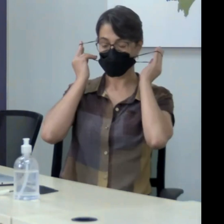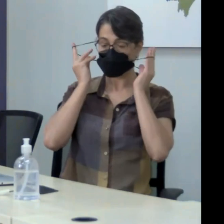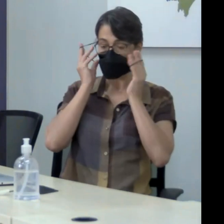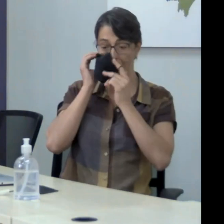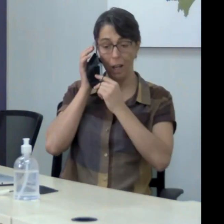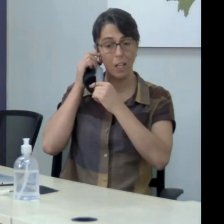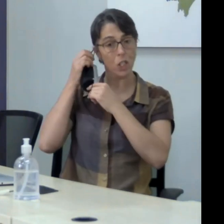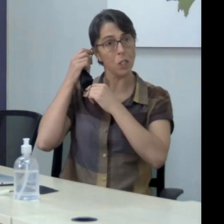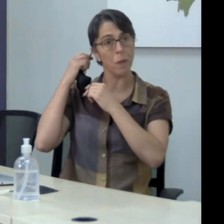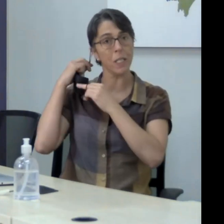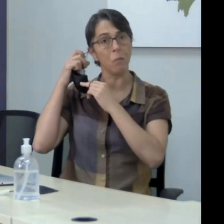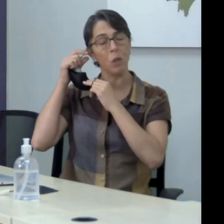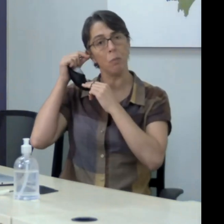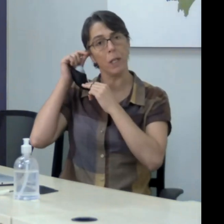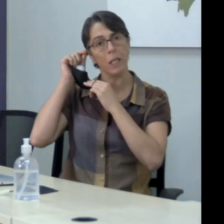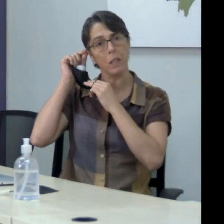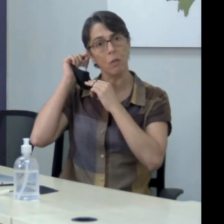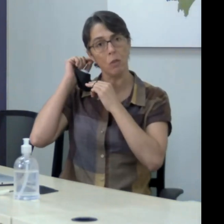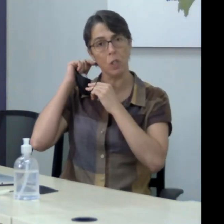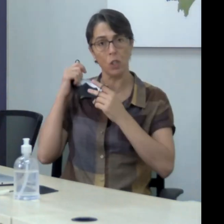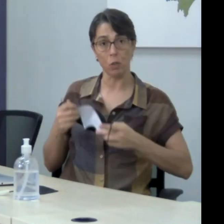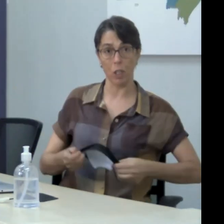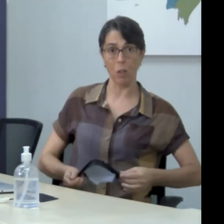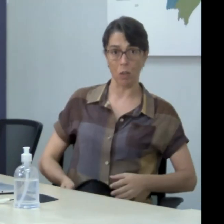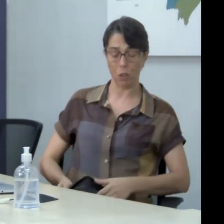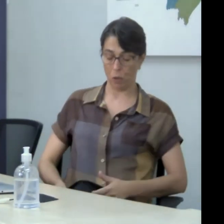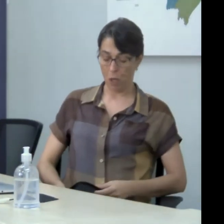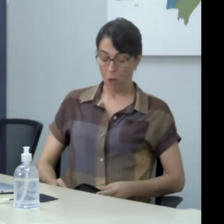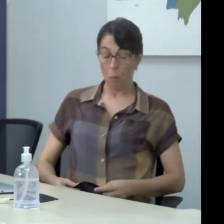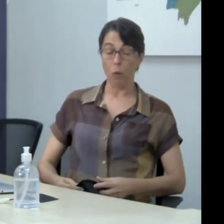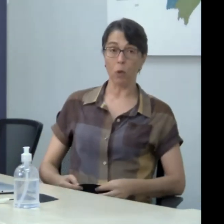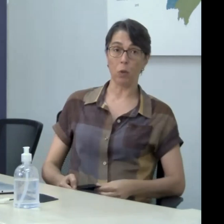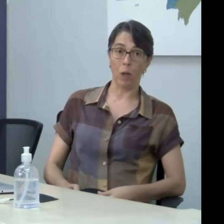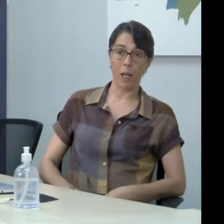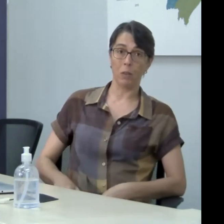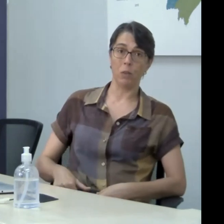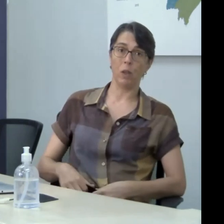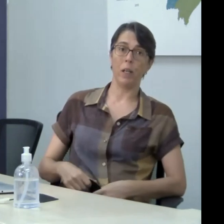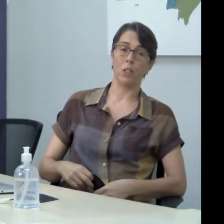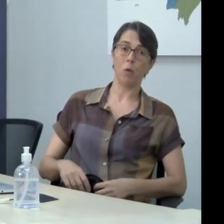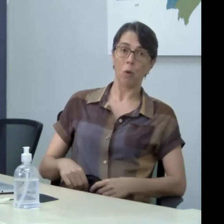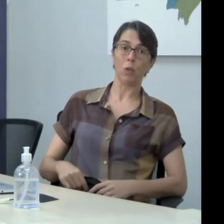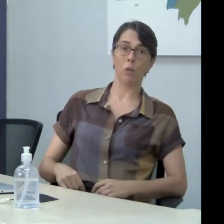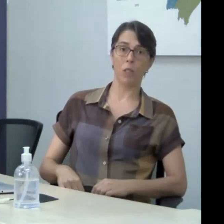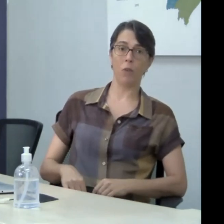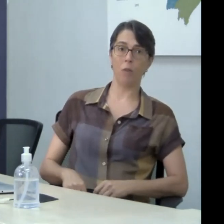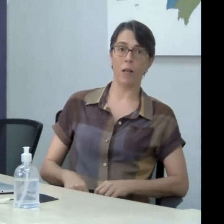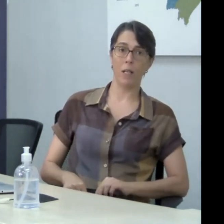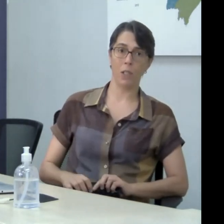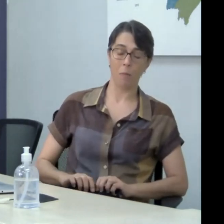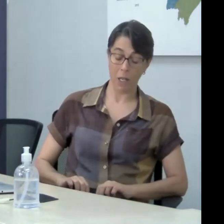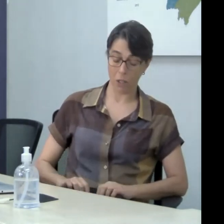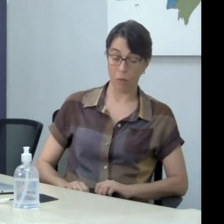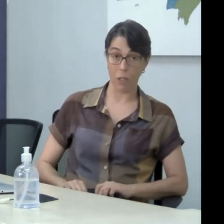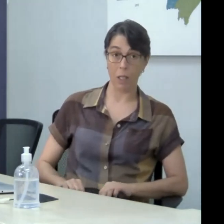máscara gente a gente preza muito pela questão do sigilo diagnóstico por outro lado é de acordo com